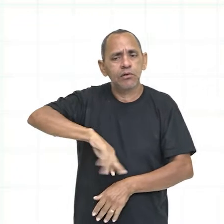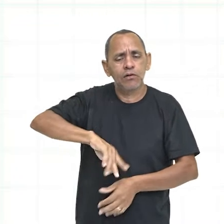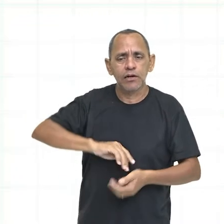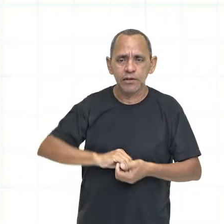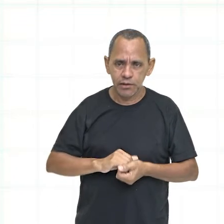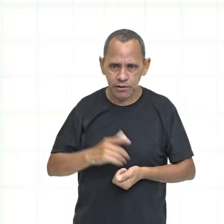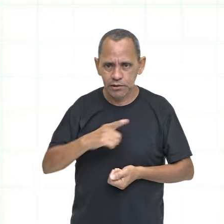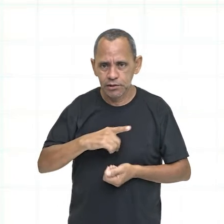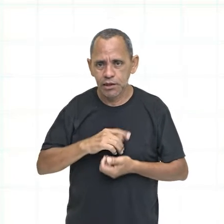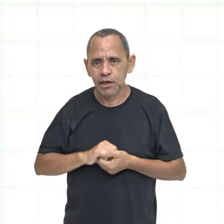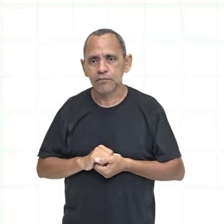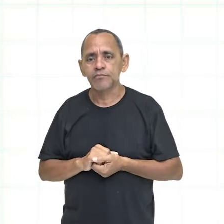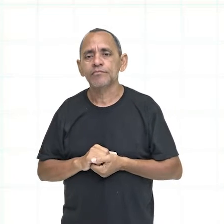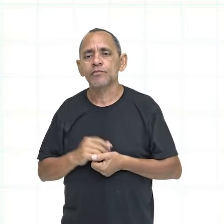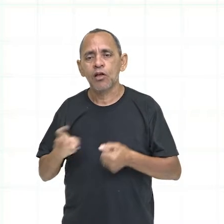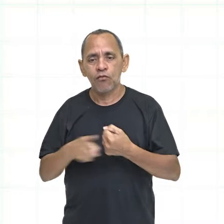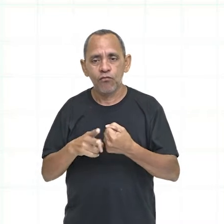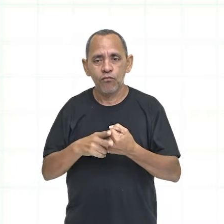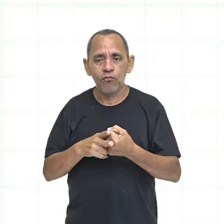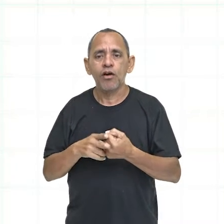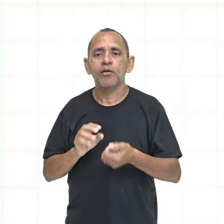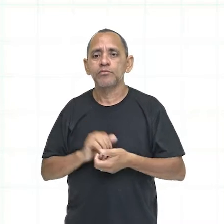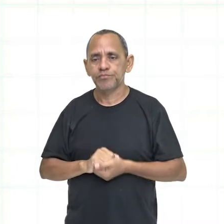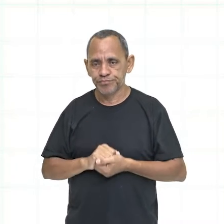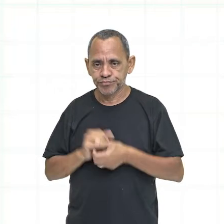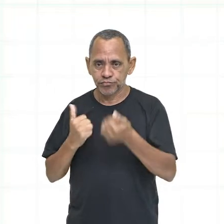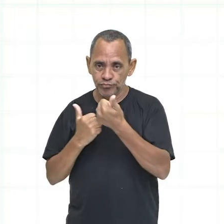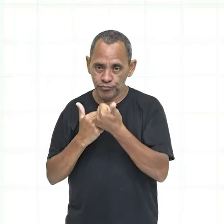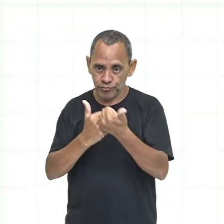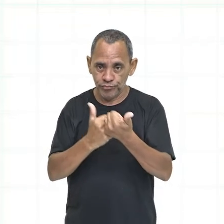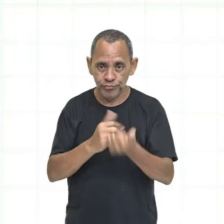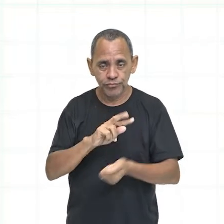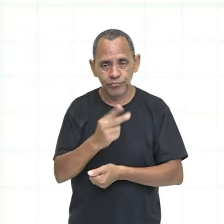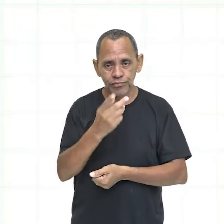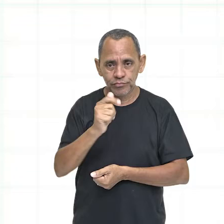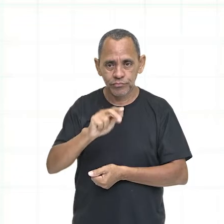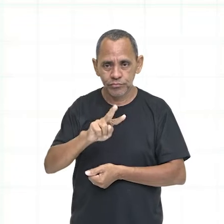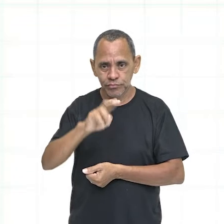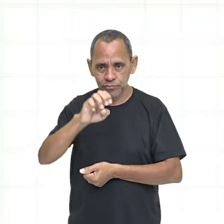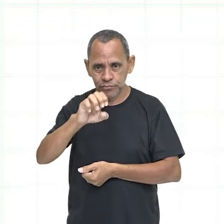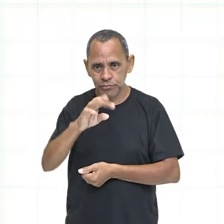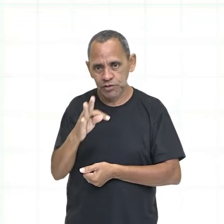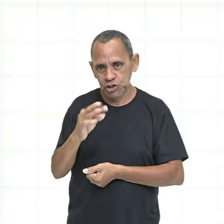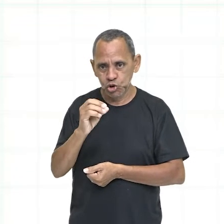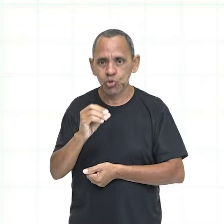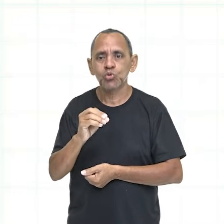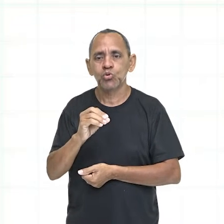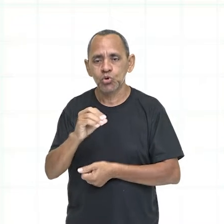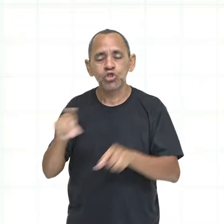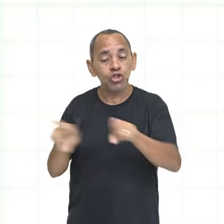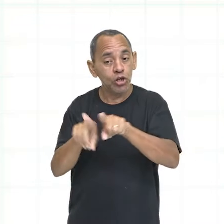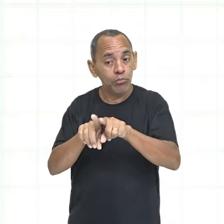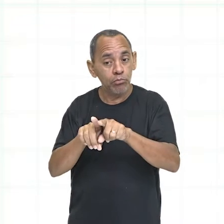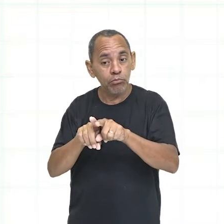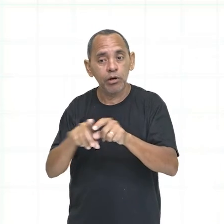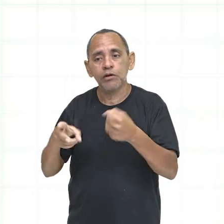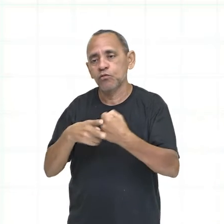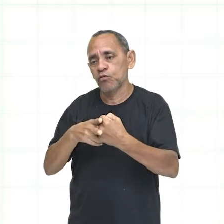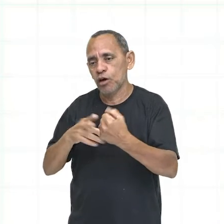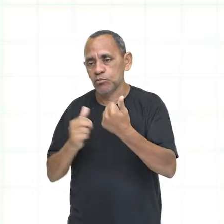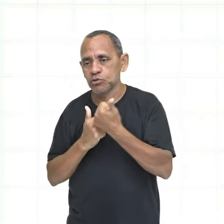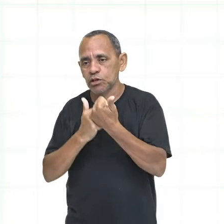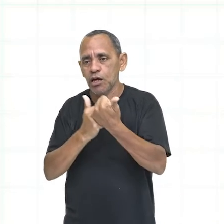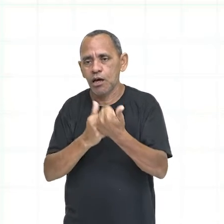ação. Aqui eu tenho o verbo modal, have to, e aqui eu tenho o verbo auxiliar. Lembra que eu falei para vocês que as